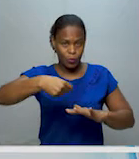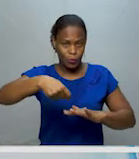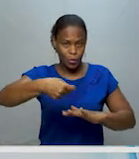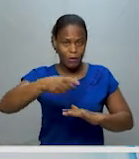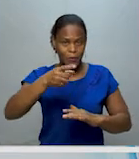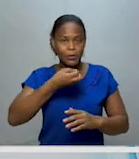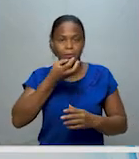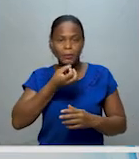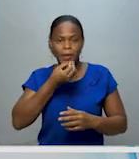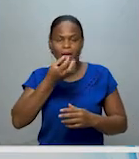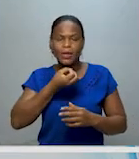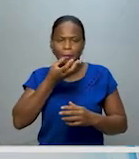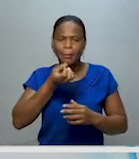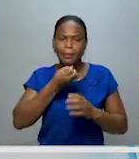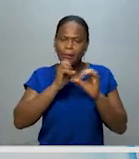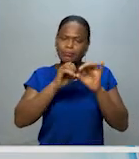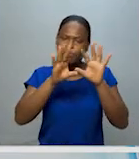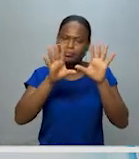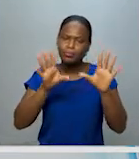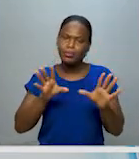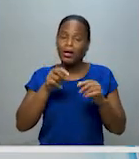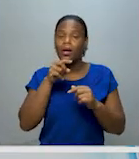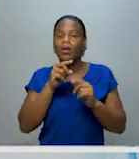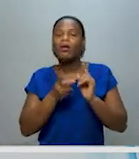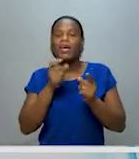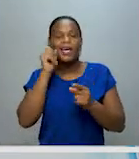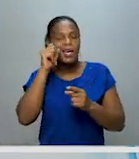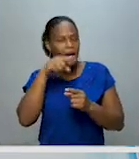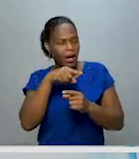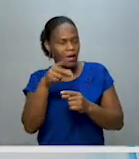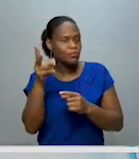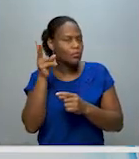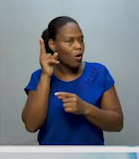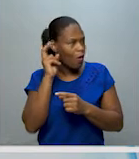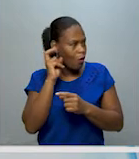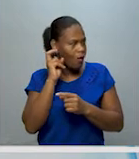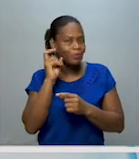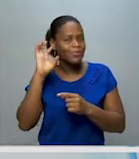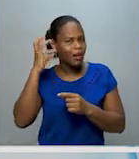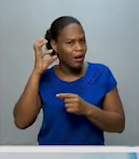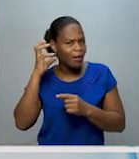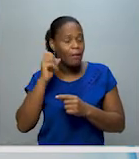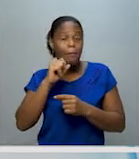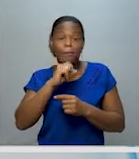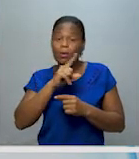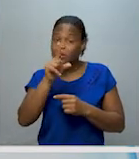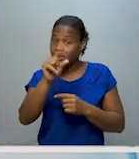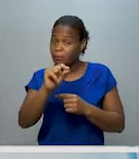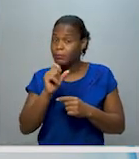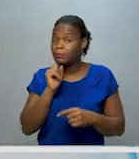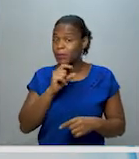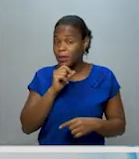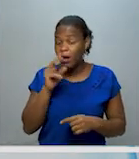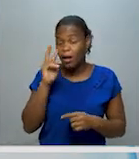vou explicar em minúcia, em pormenor, para que aqueles que nos estejam a escutar através do rádio possam ter